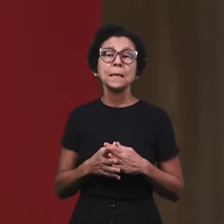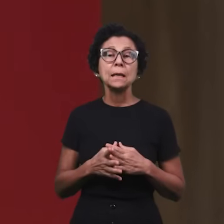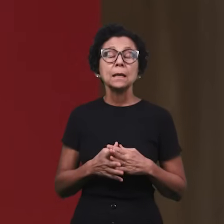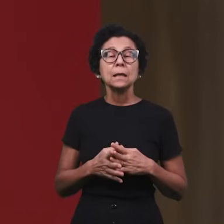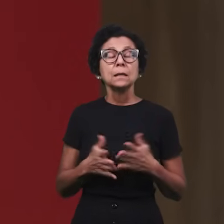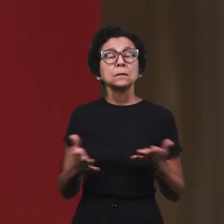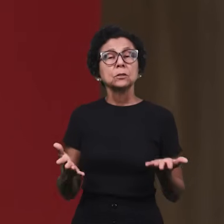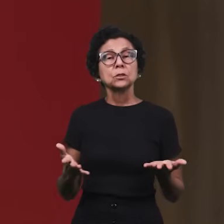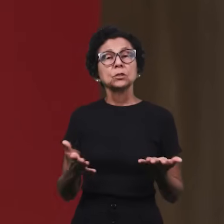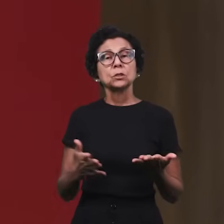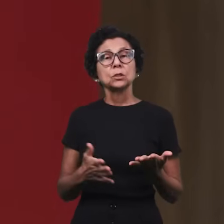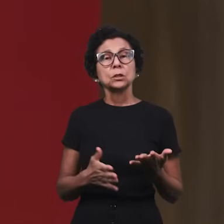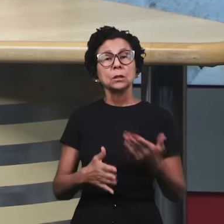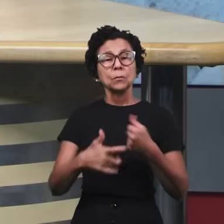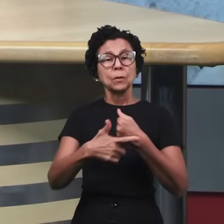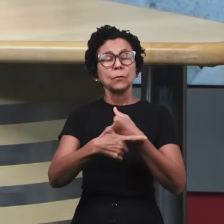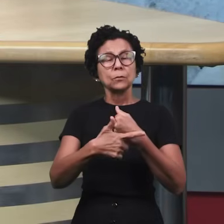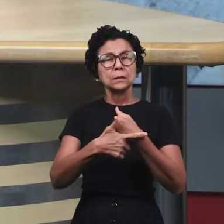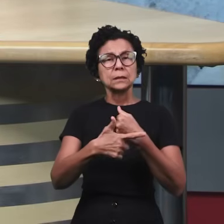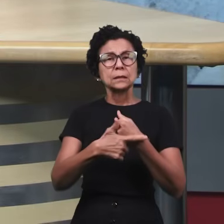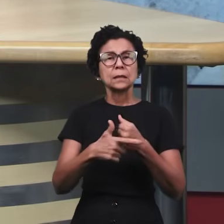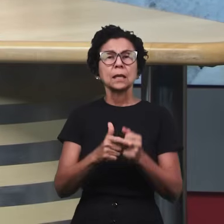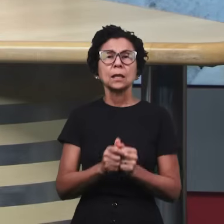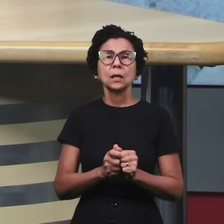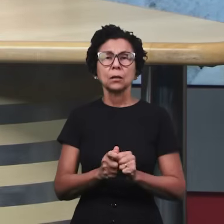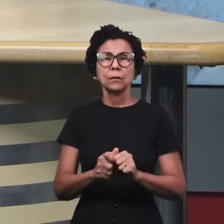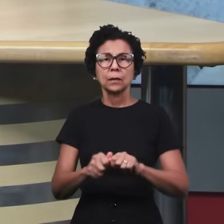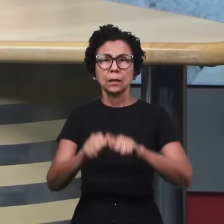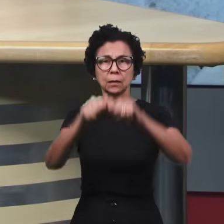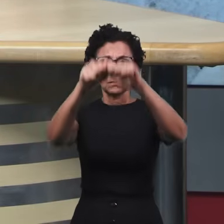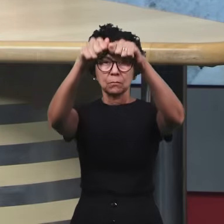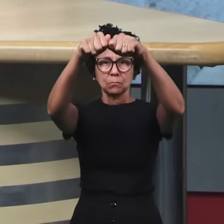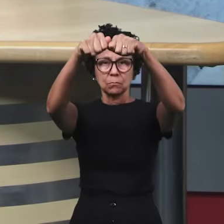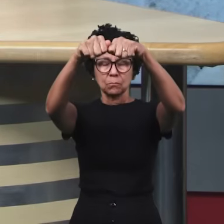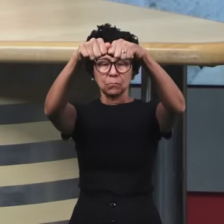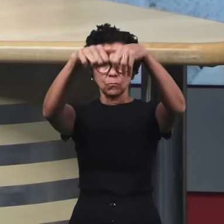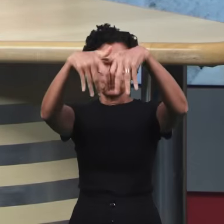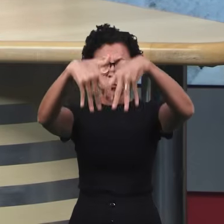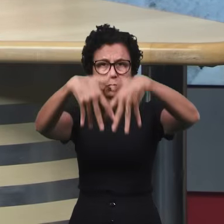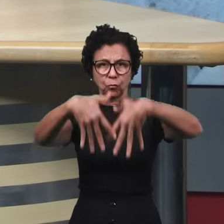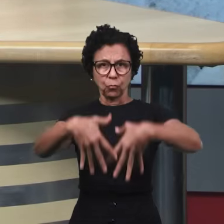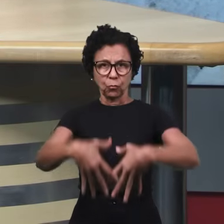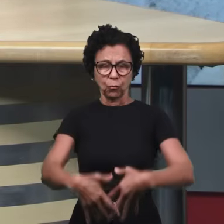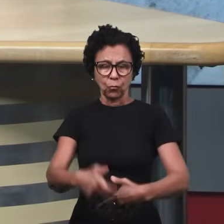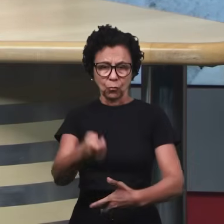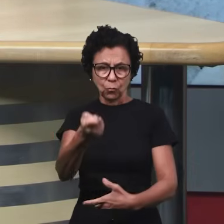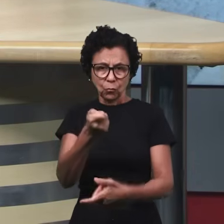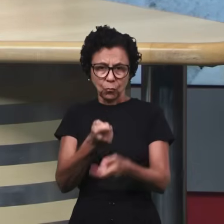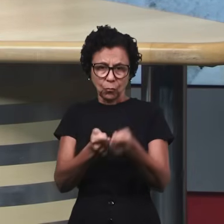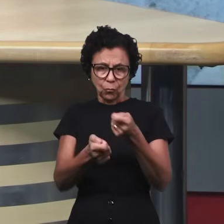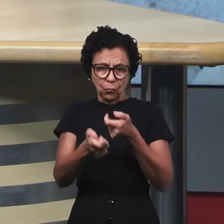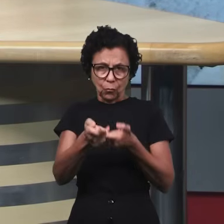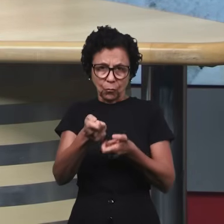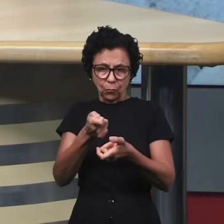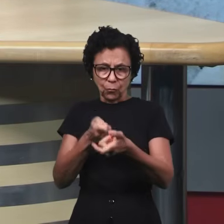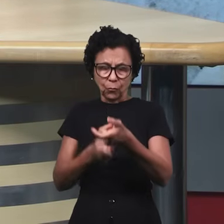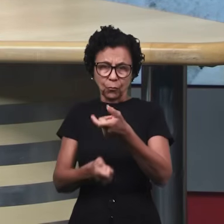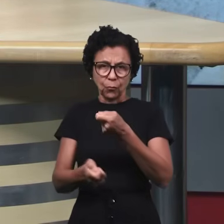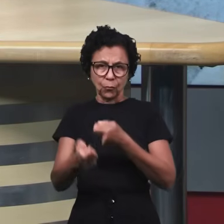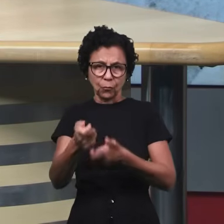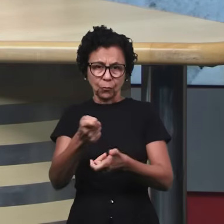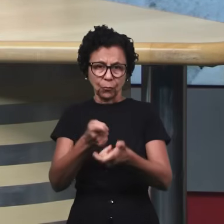da tecelagem, que era produzir os fios, fiar, costurar, ele era exclusivo das